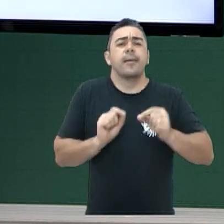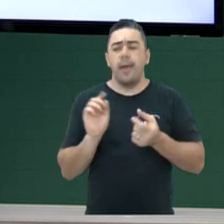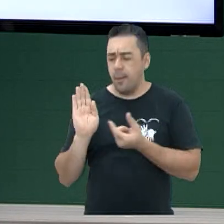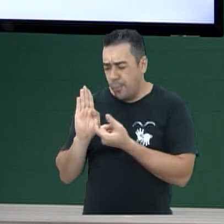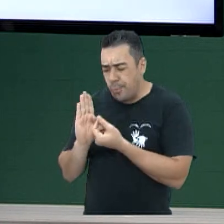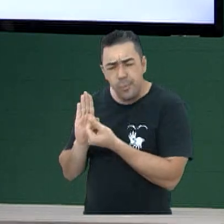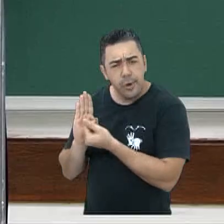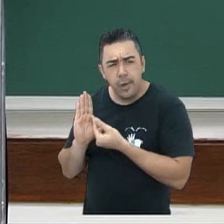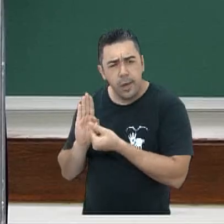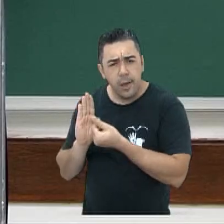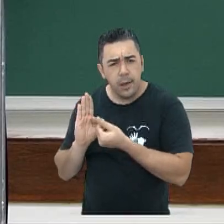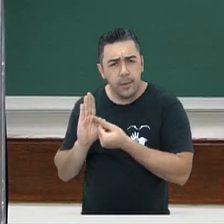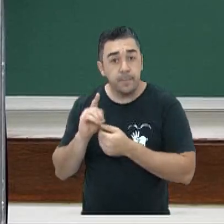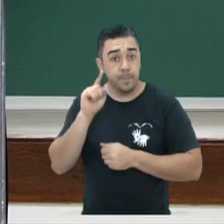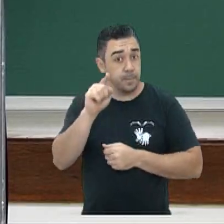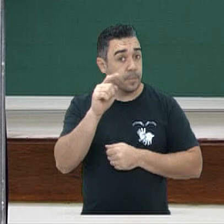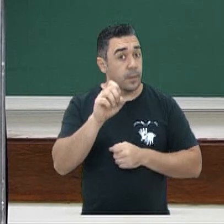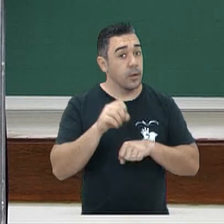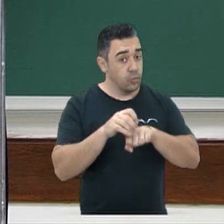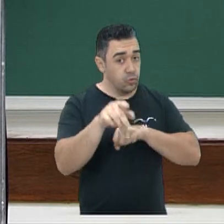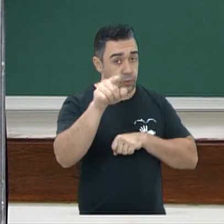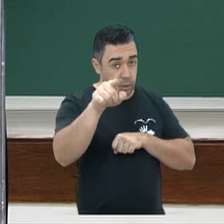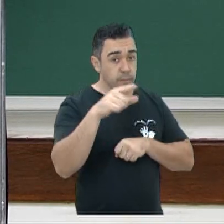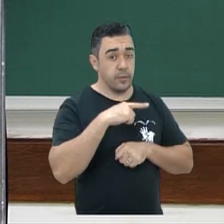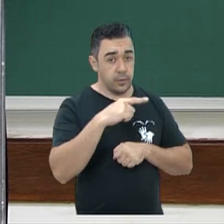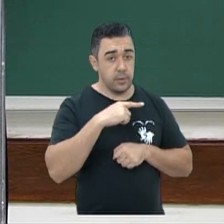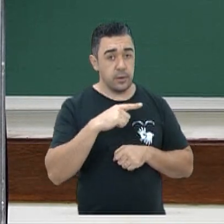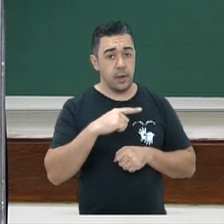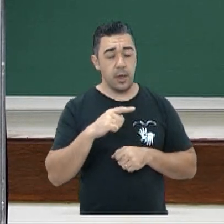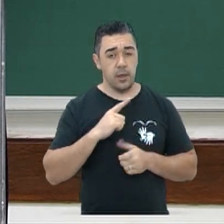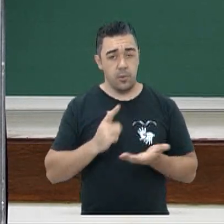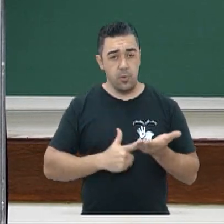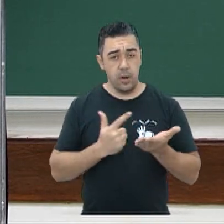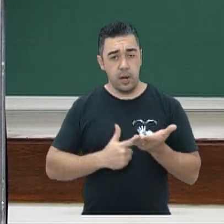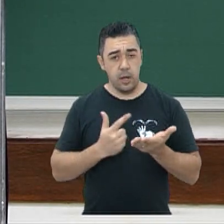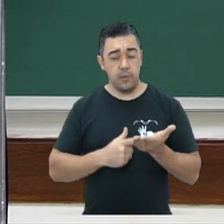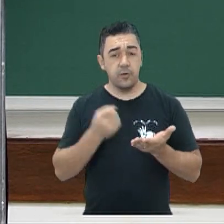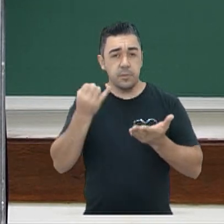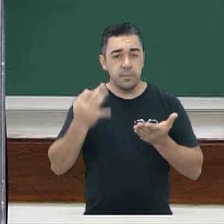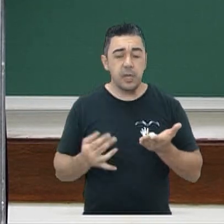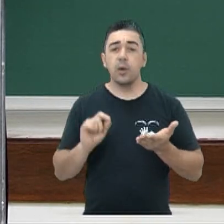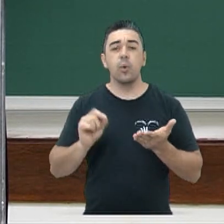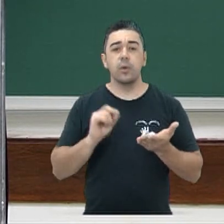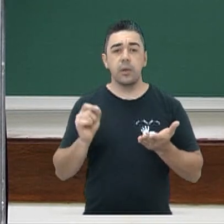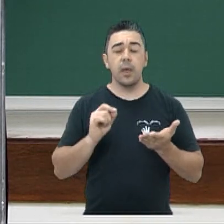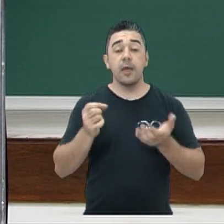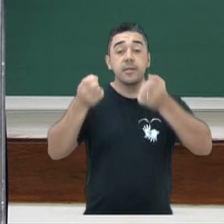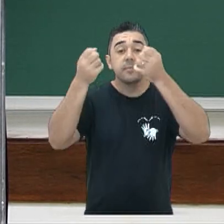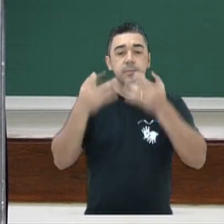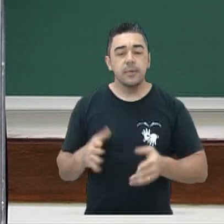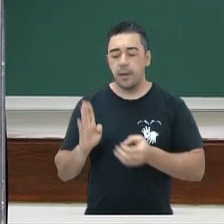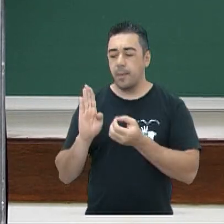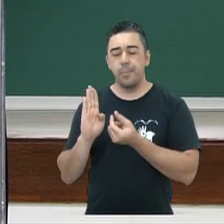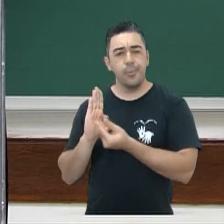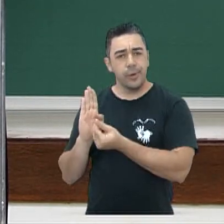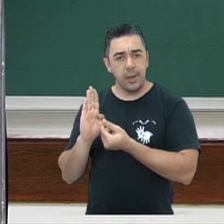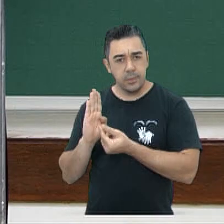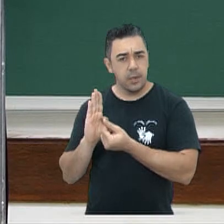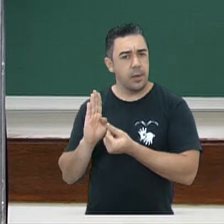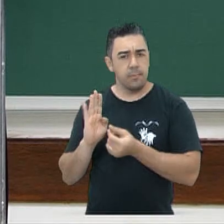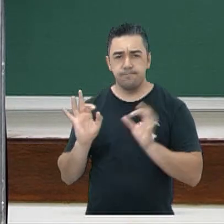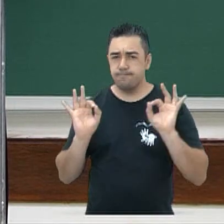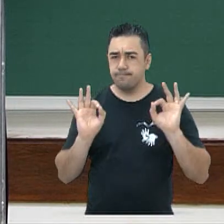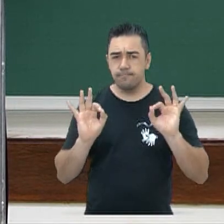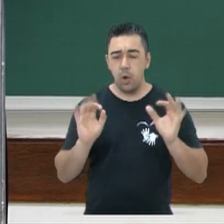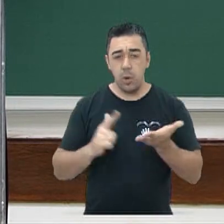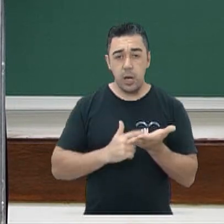estudando? Eu sugiro para vocês uma obra, A Bolsa e a Vida, do Jacques Le Goff, onde ele vai trabalhar só sobre a burguesia. Ótima obra,